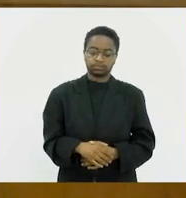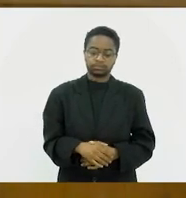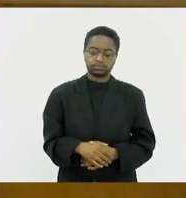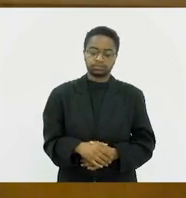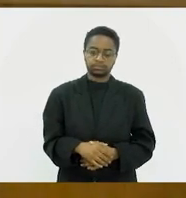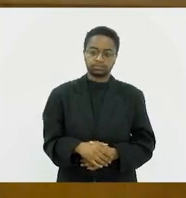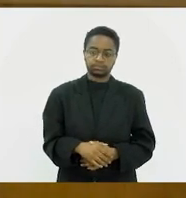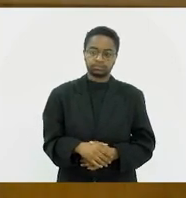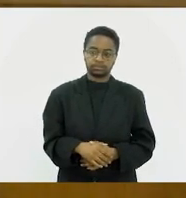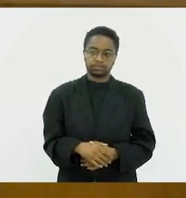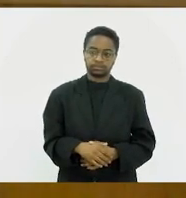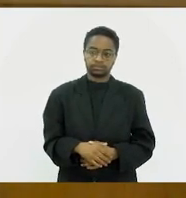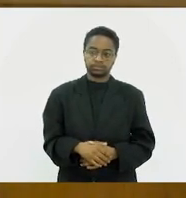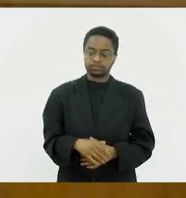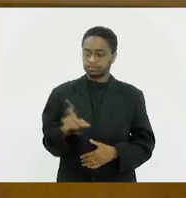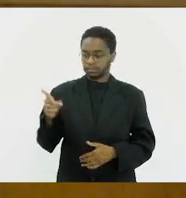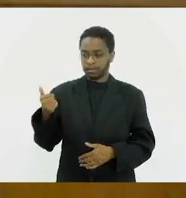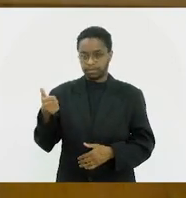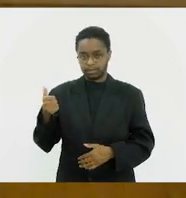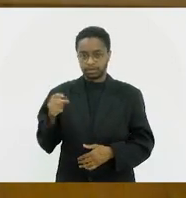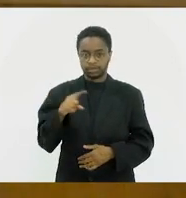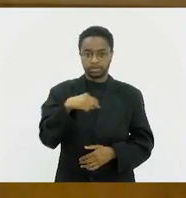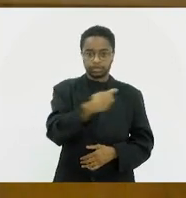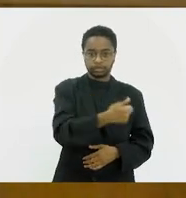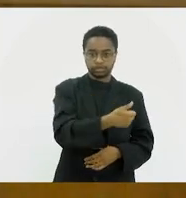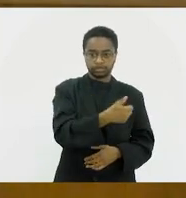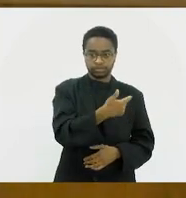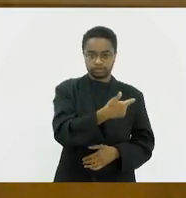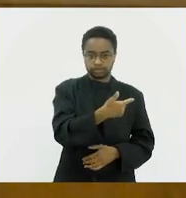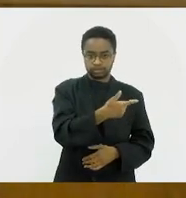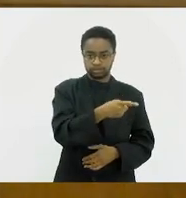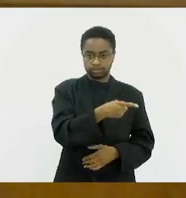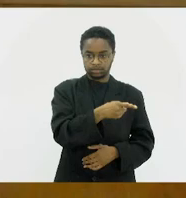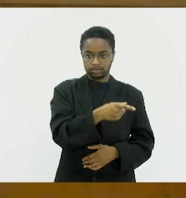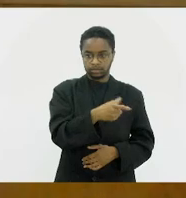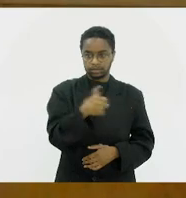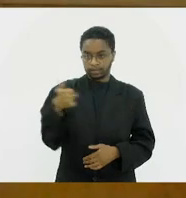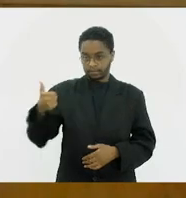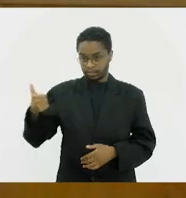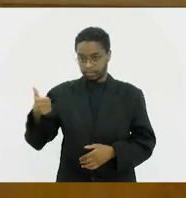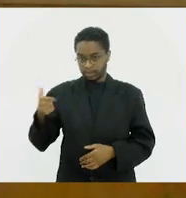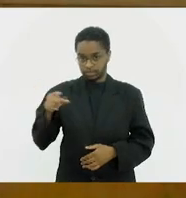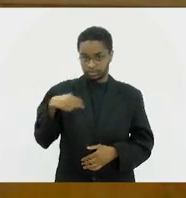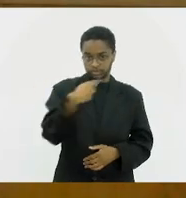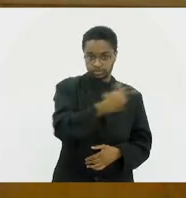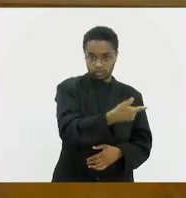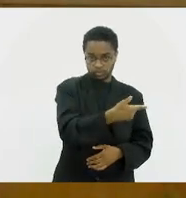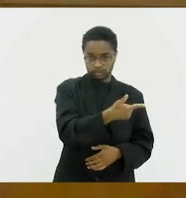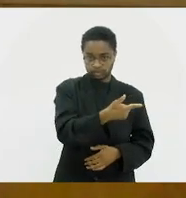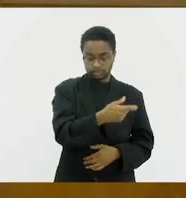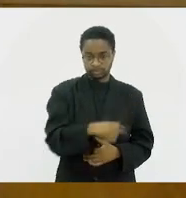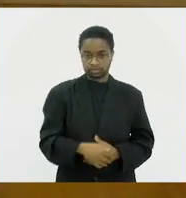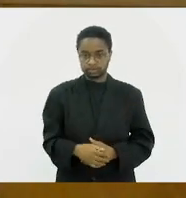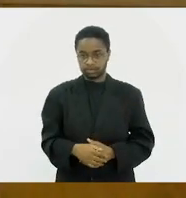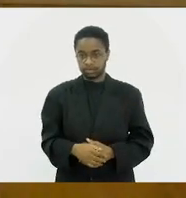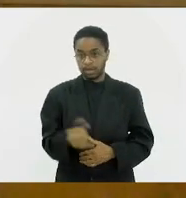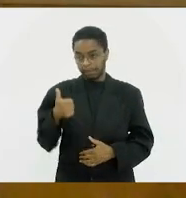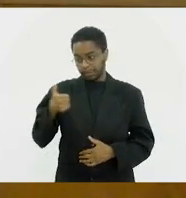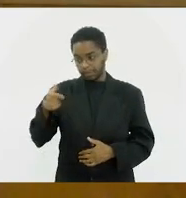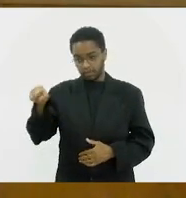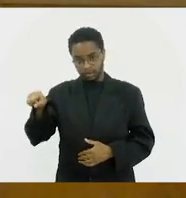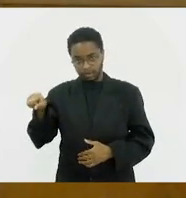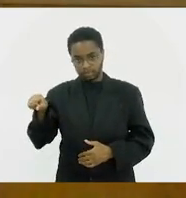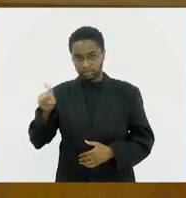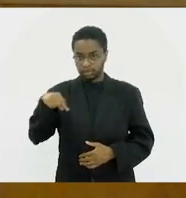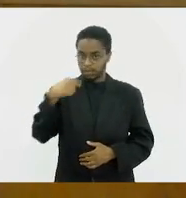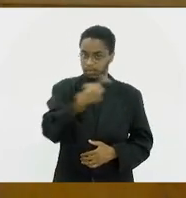Vai falar, depois você fala. Gente, não, boa só... tarde. Ela vai falar primeiro, Rose. A Graça vai falar primeiro.